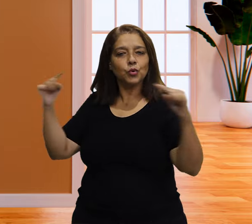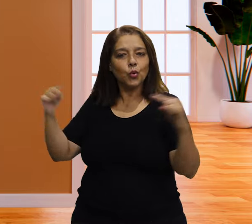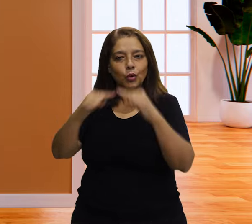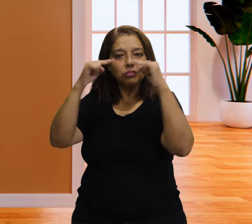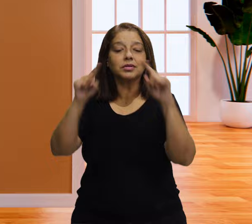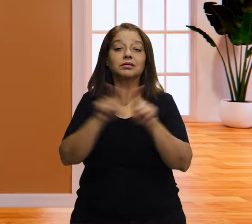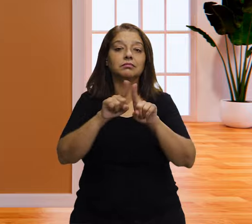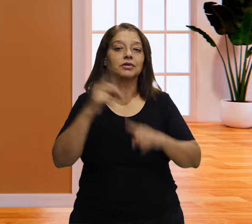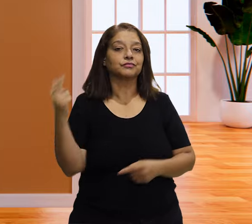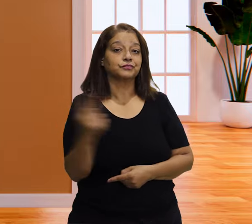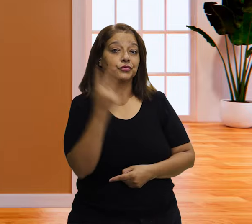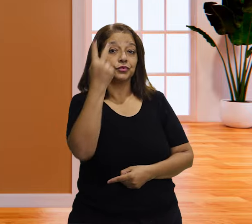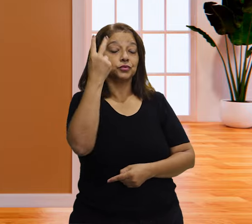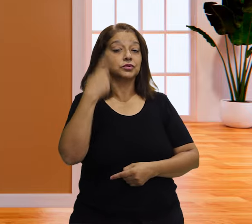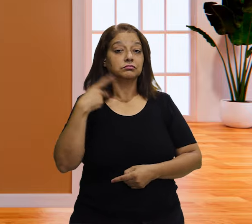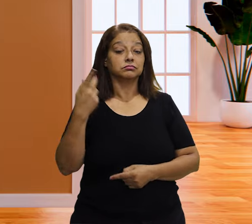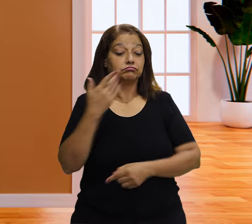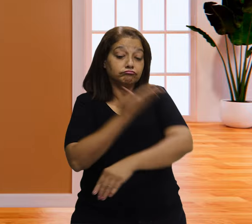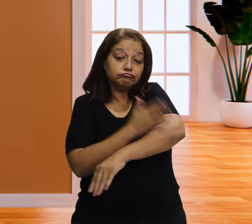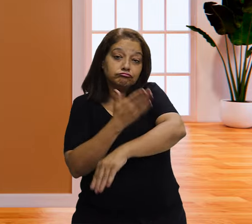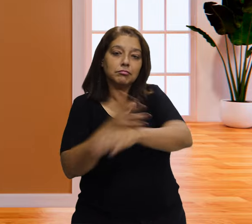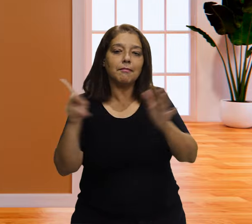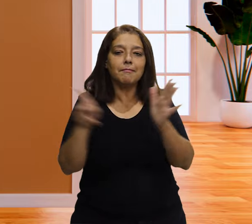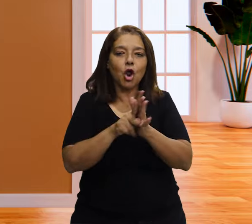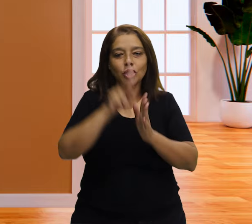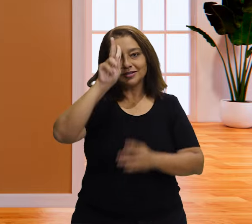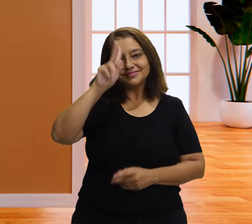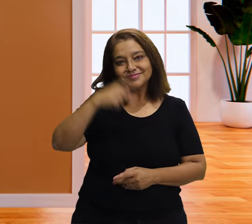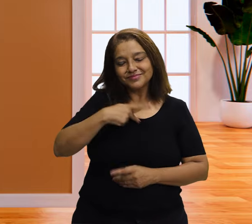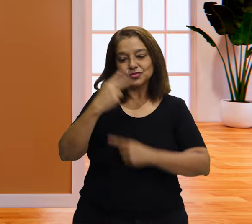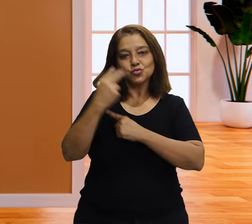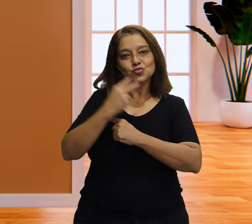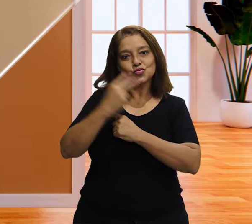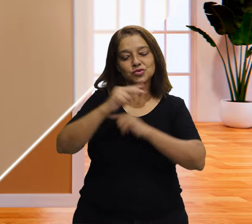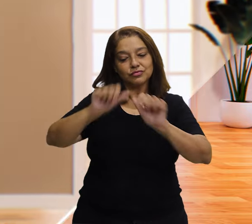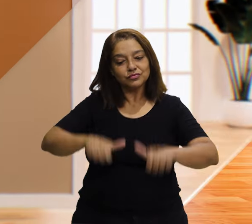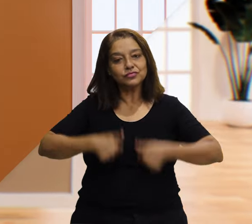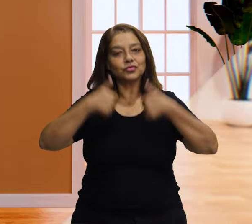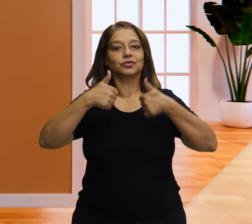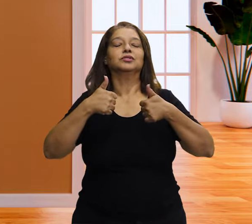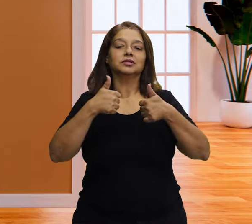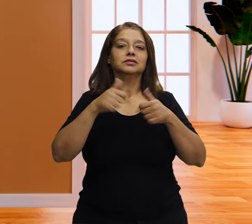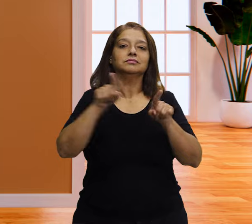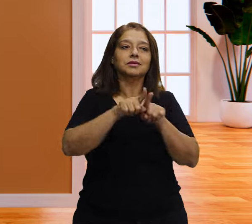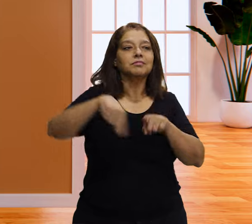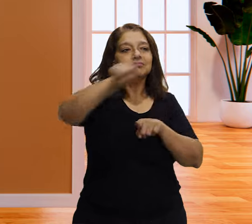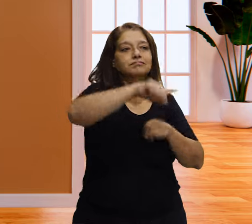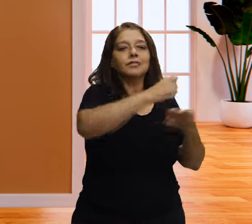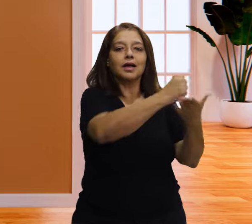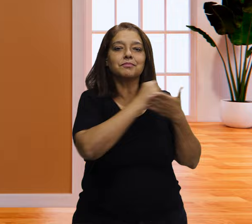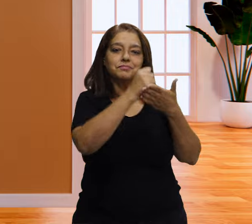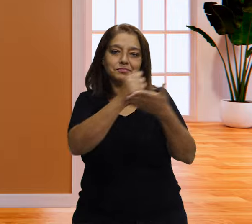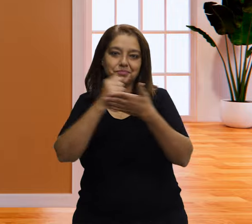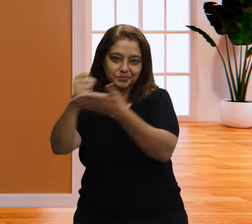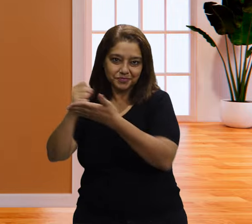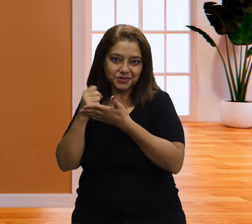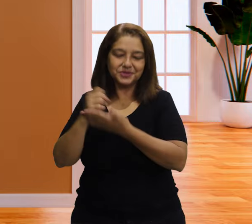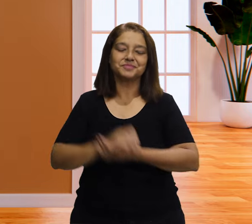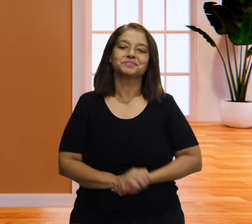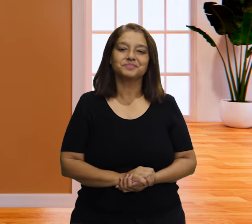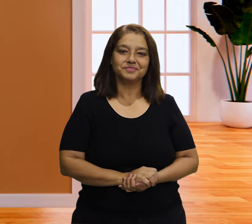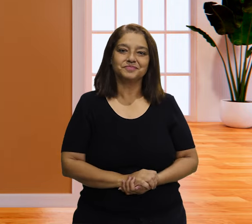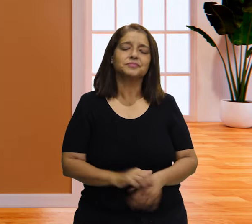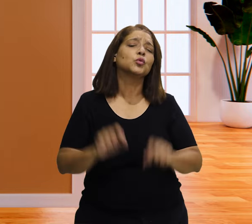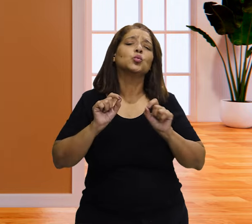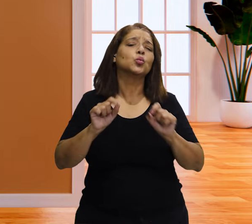de autocuidado e fortalecimento das redes de apoio. E o que é autocuidado?